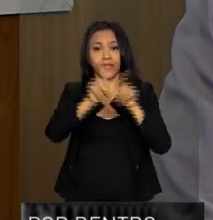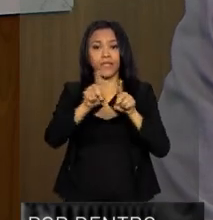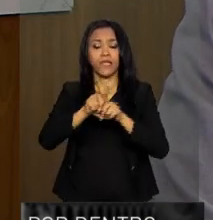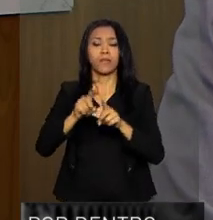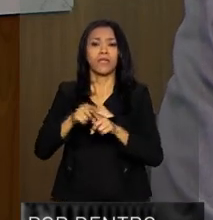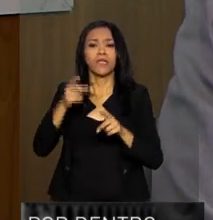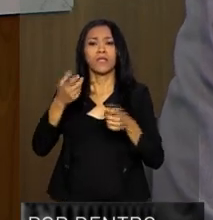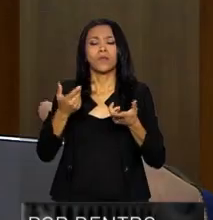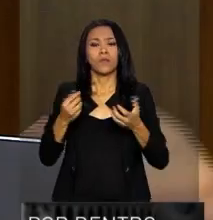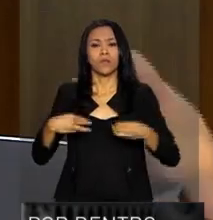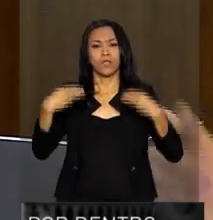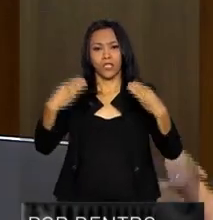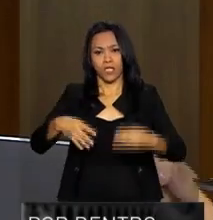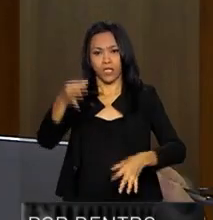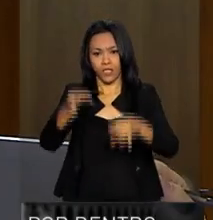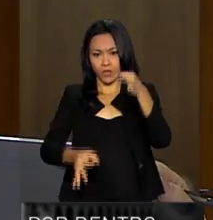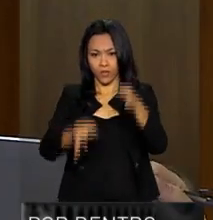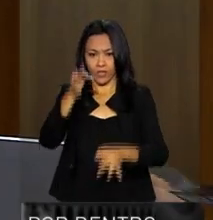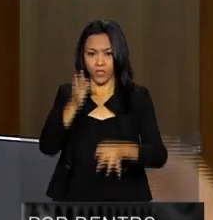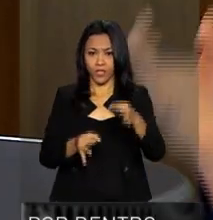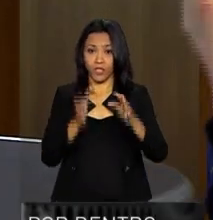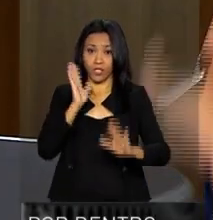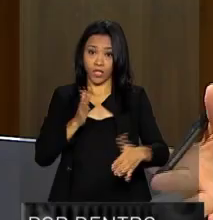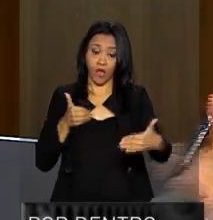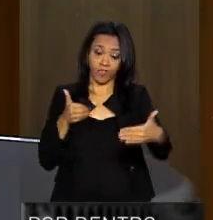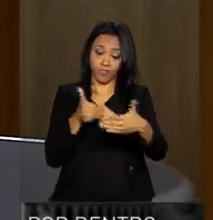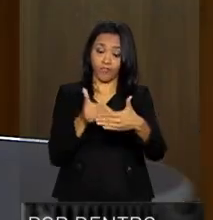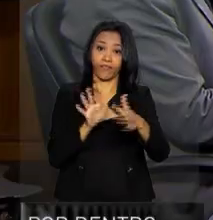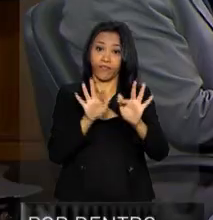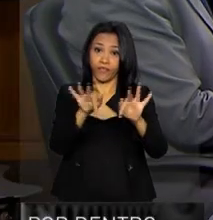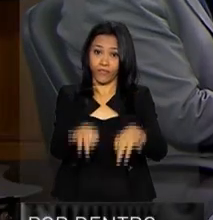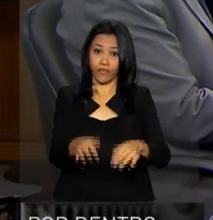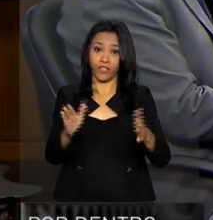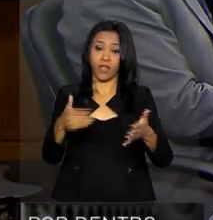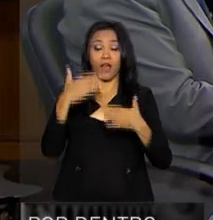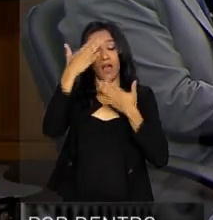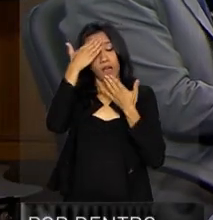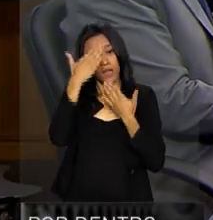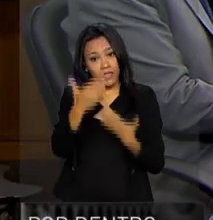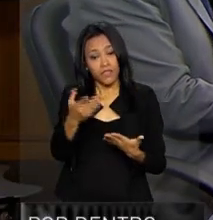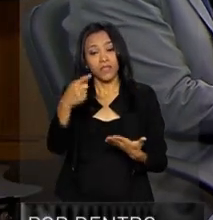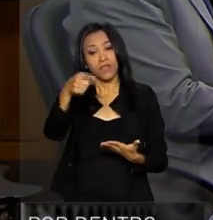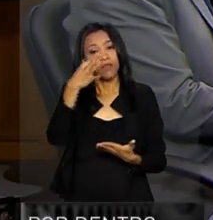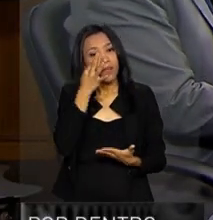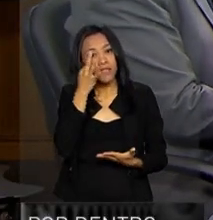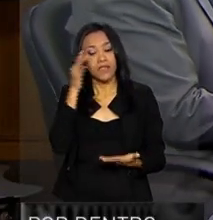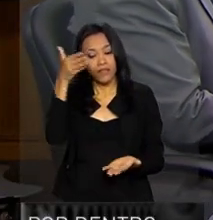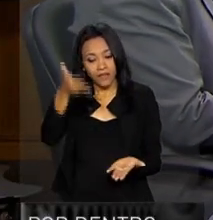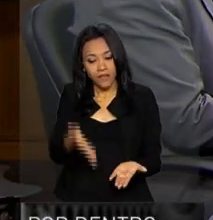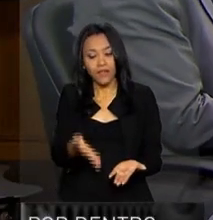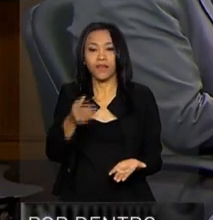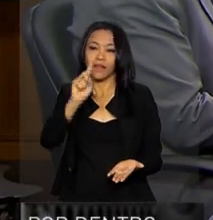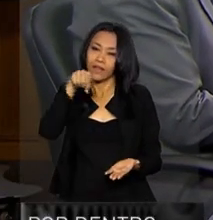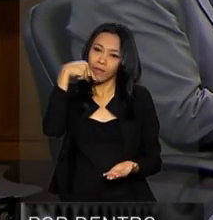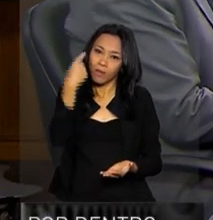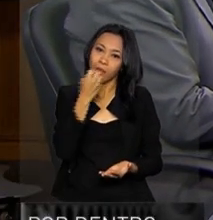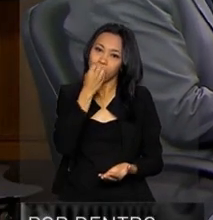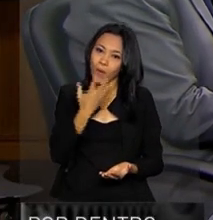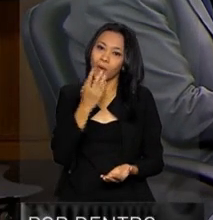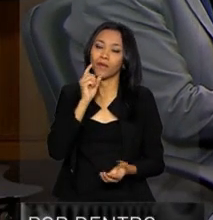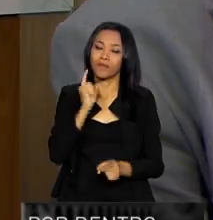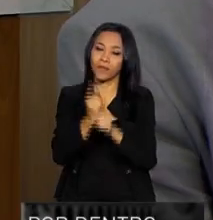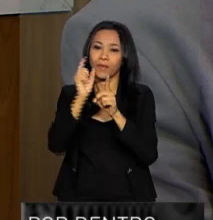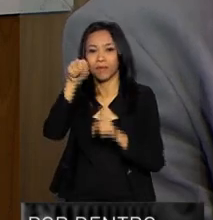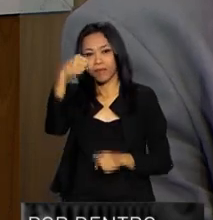justiça tá certo ministro nosso tempo está chegando ao fim quero muito agradecer a sua presença aqui no por dentro do governo e até uma próxima oportunidade muito